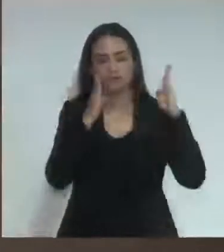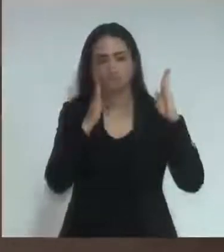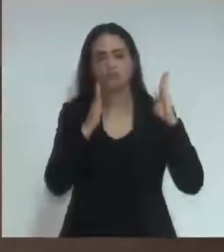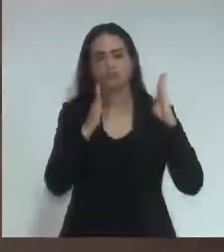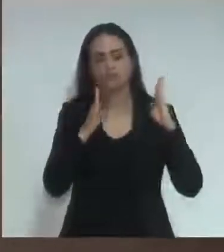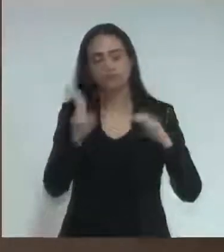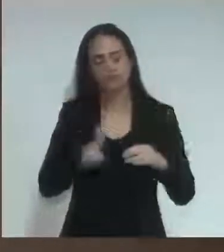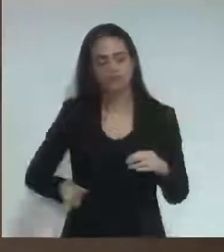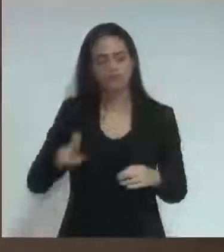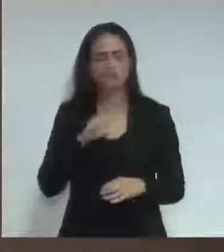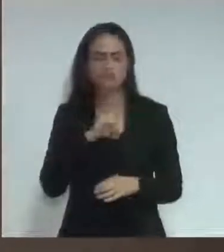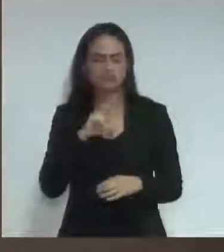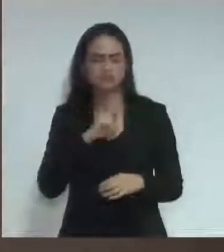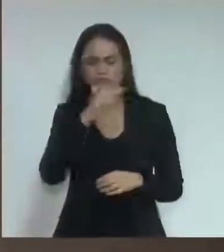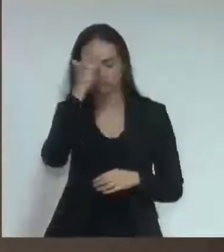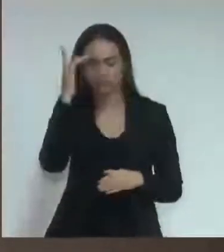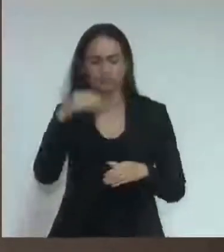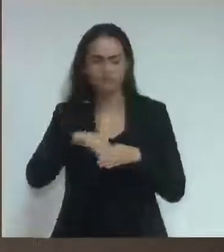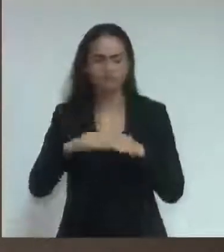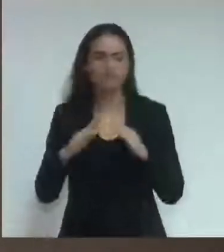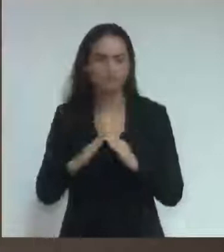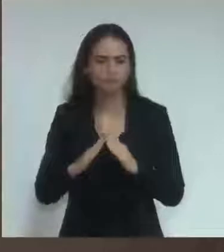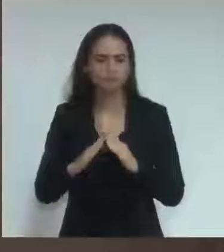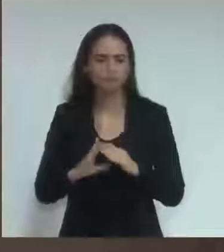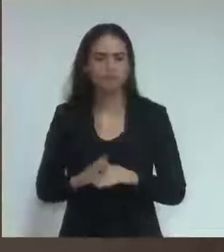para deixar claro o meu ponto de vista.